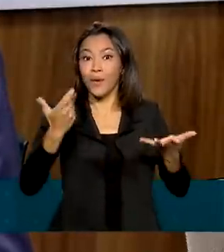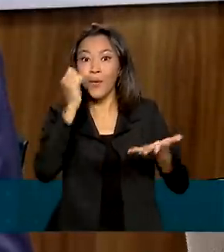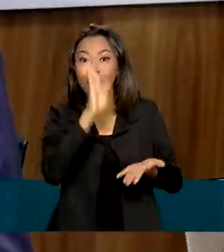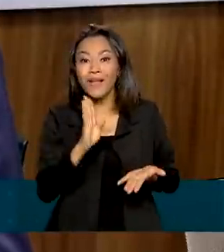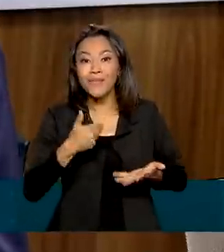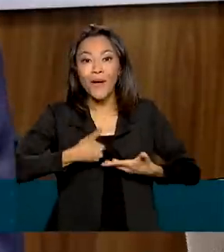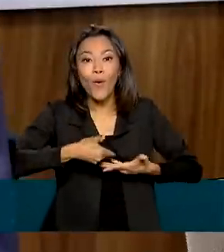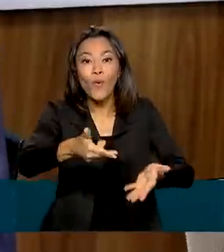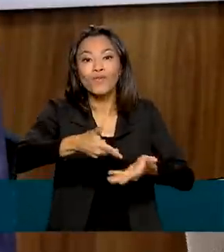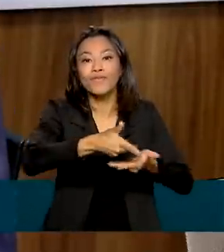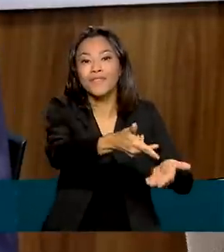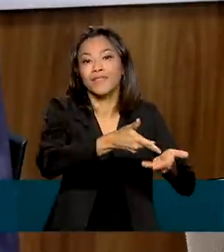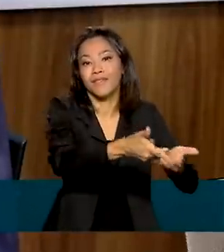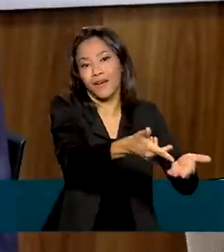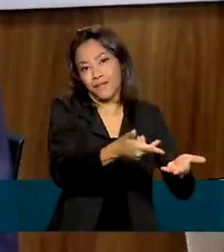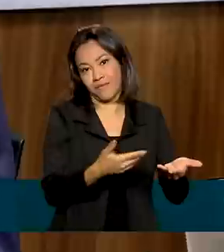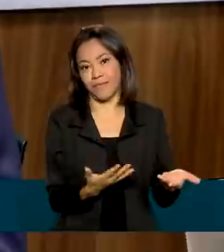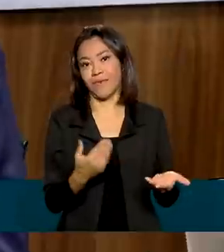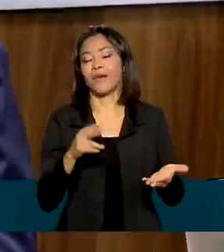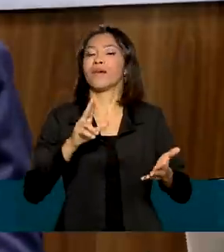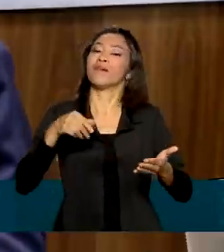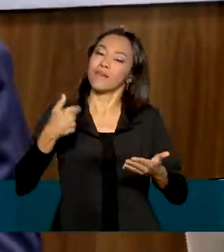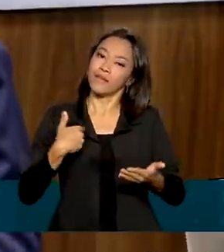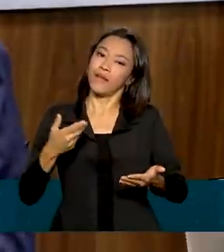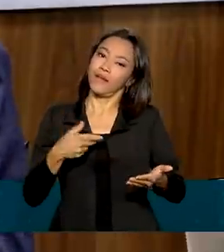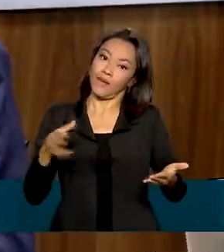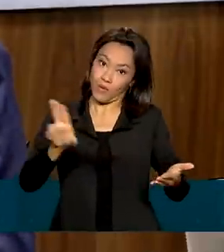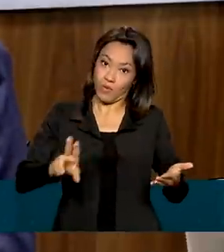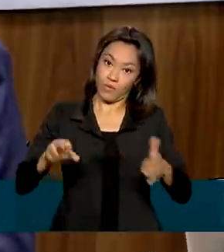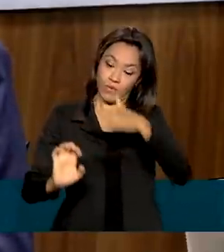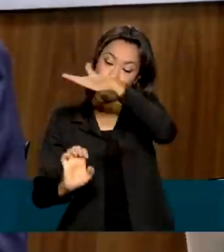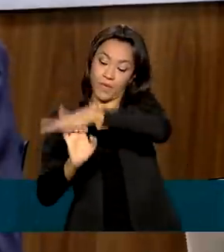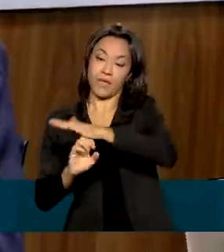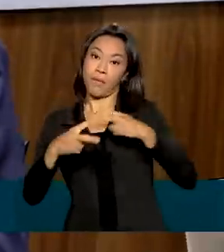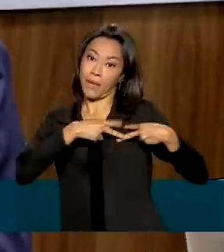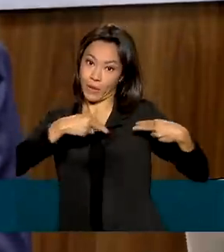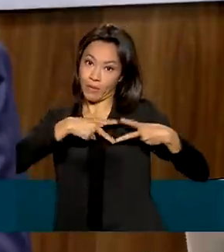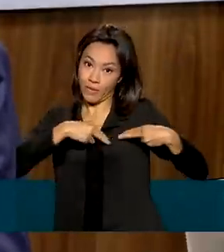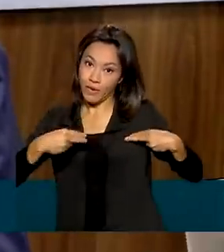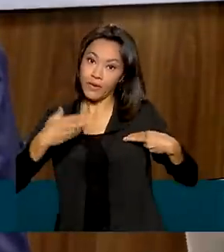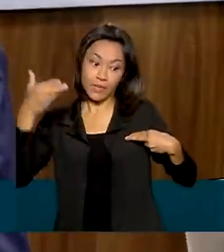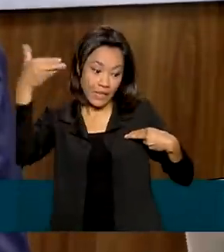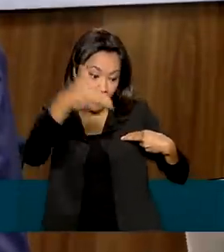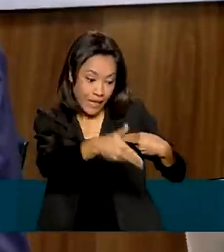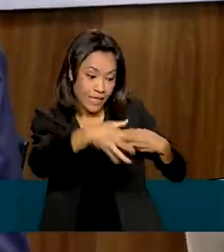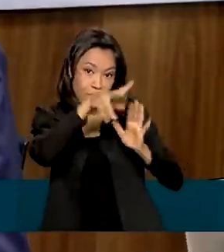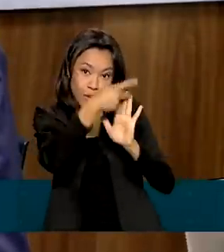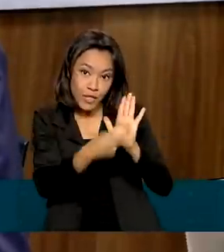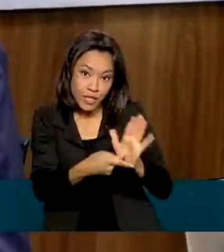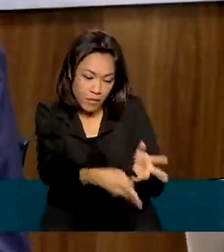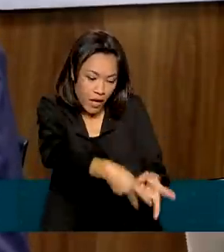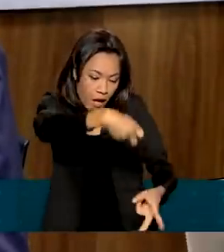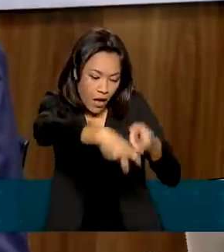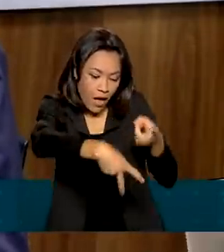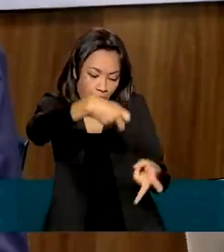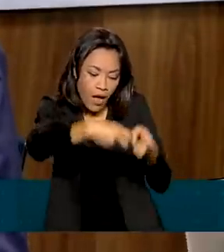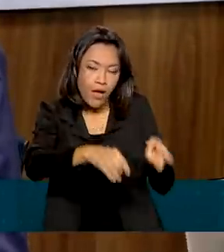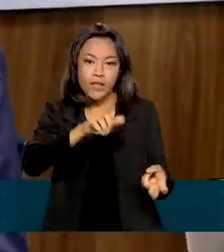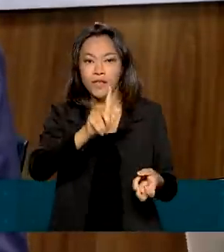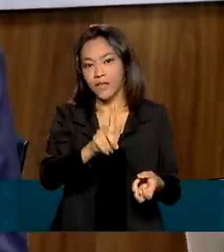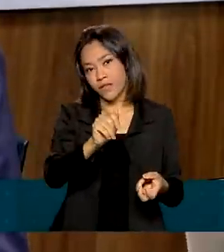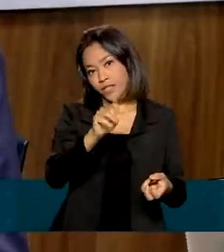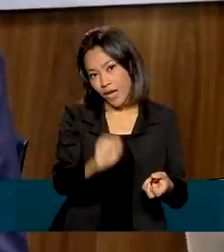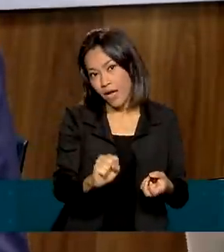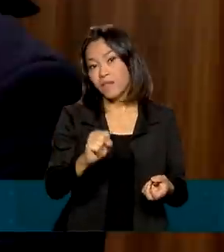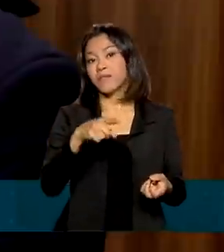convidado a participar através da Petrobras no projeto gigantesco como esse na prospecção de gás e óleo na Costa do